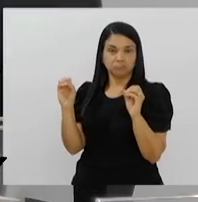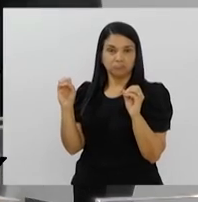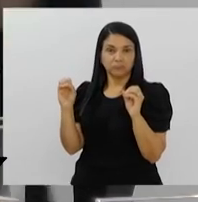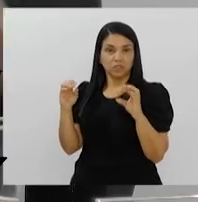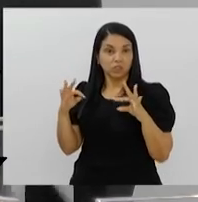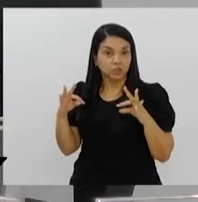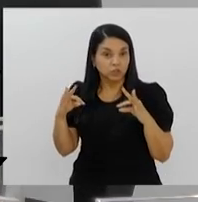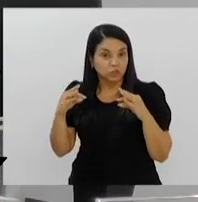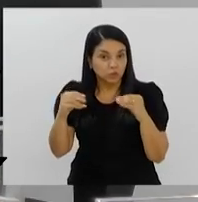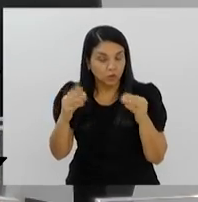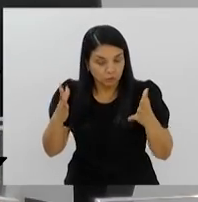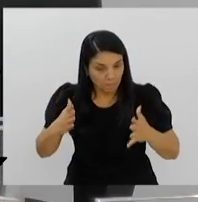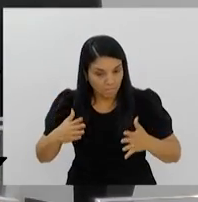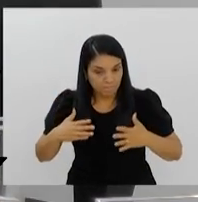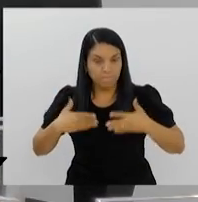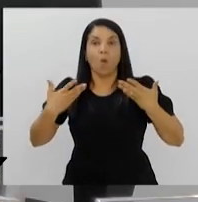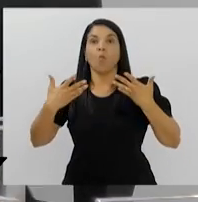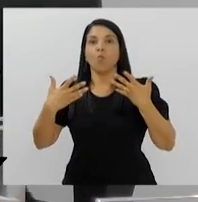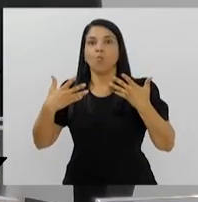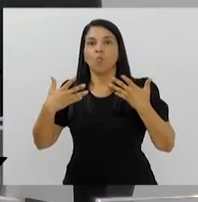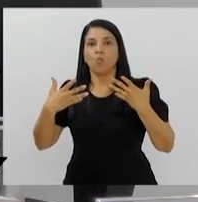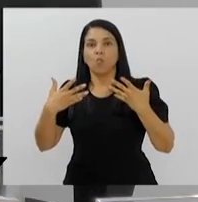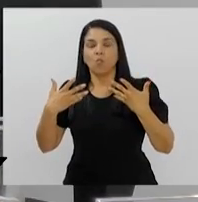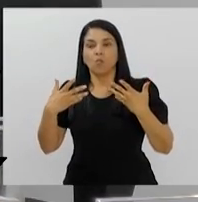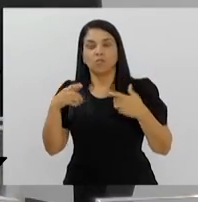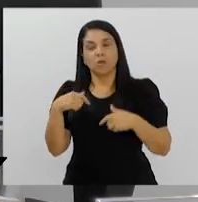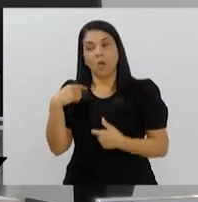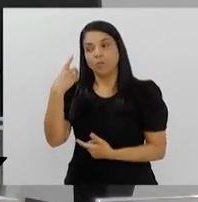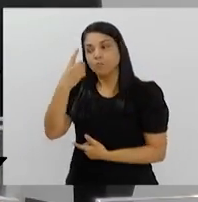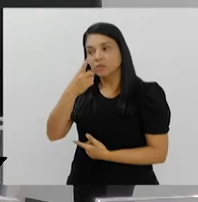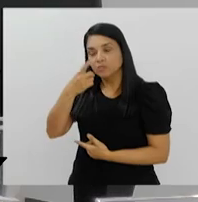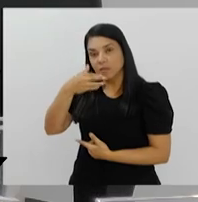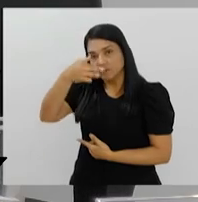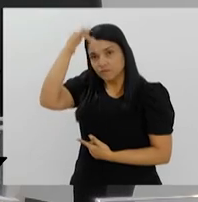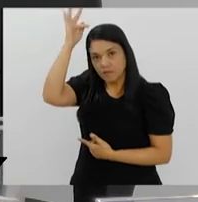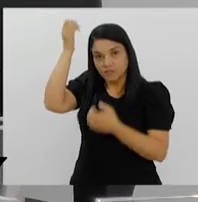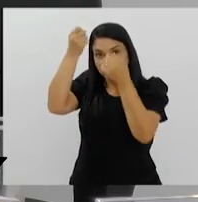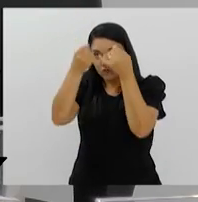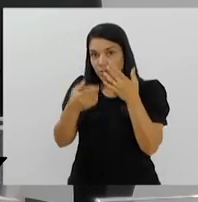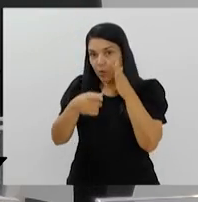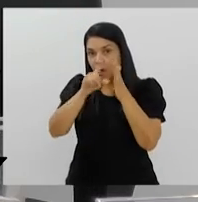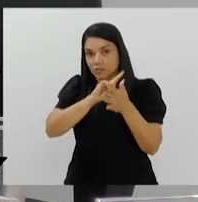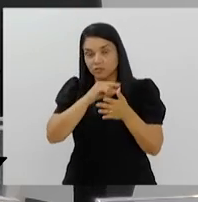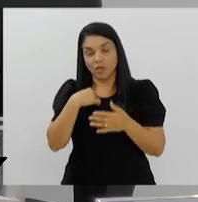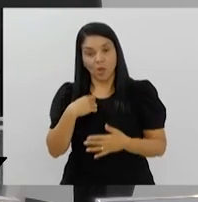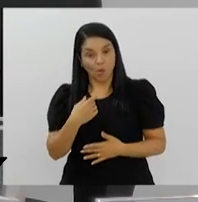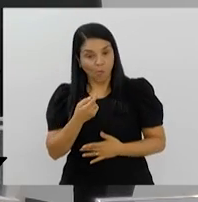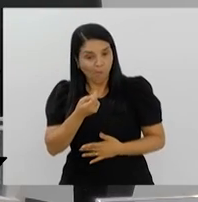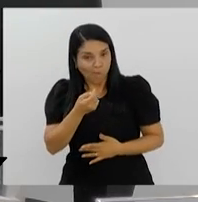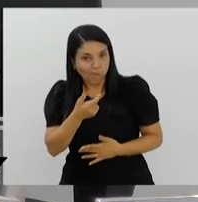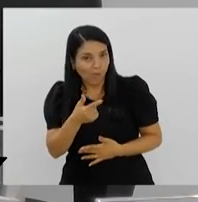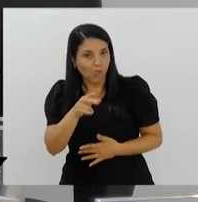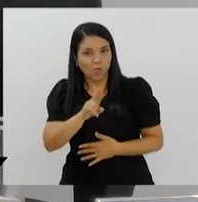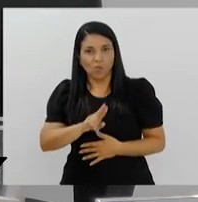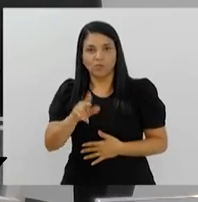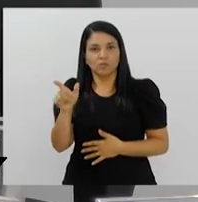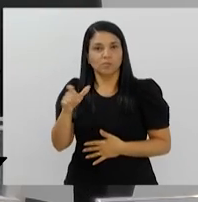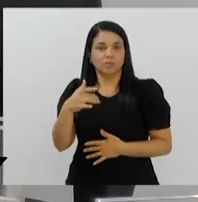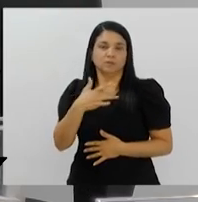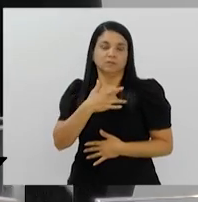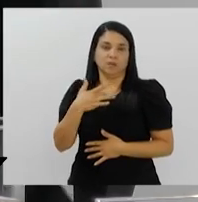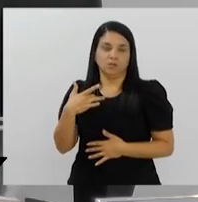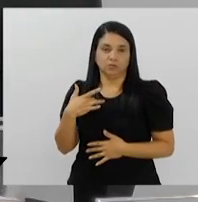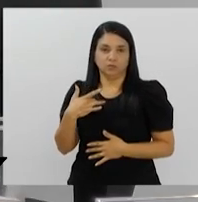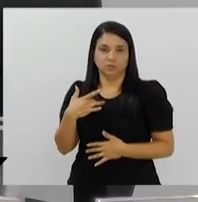todos pegos de surpresa mas como o deputado Fred disse eu pouco uso o plano de saúde